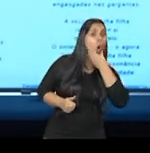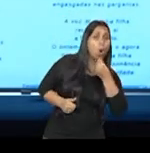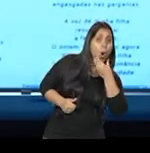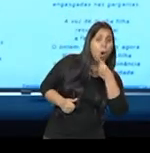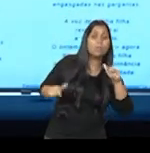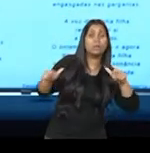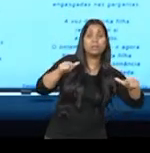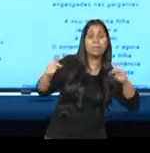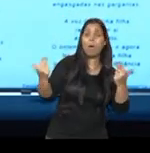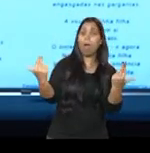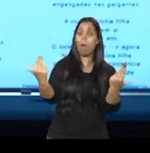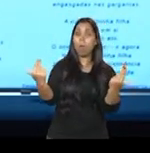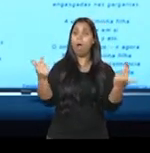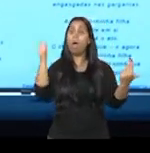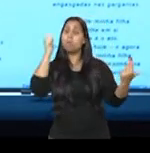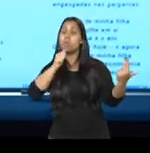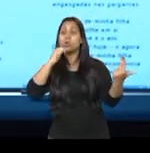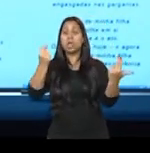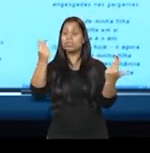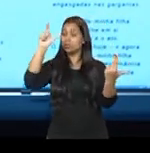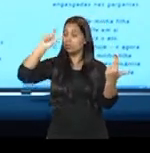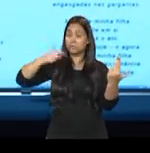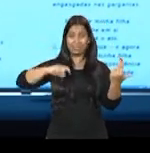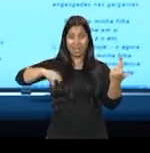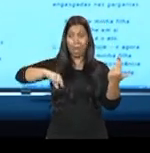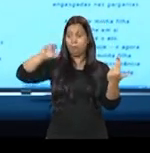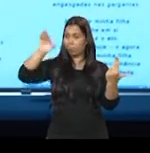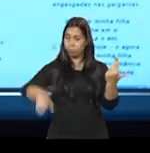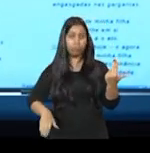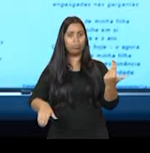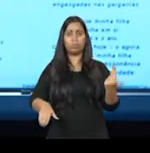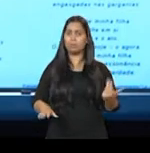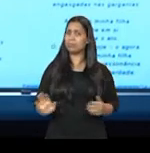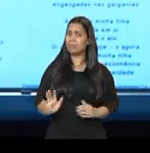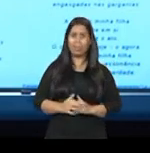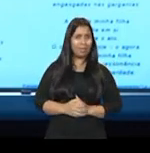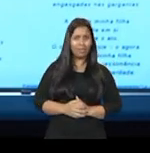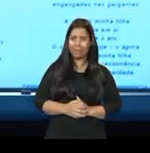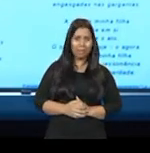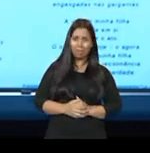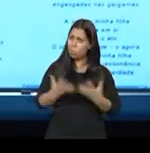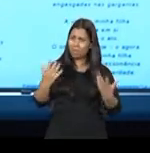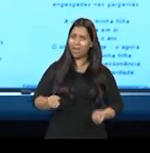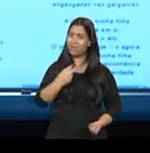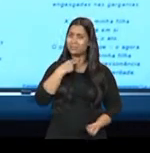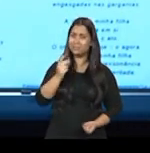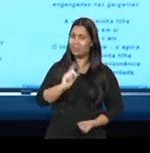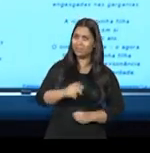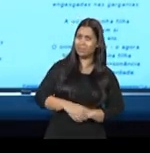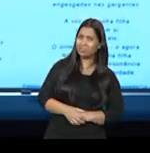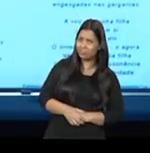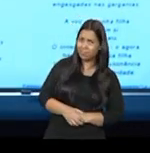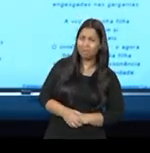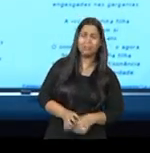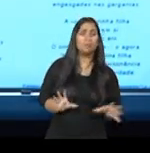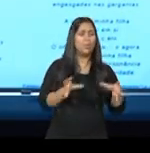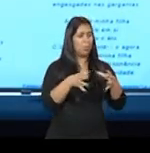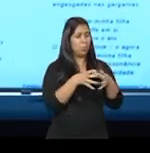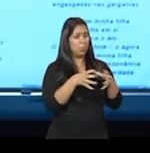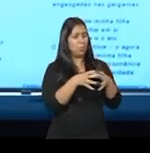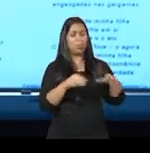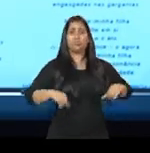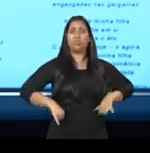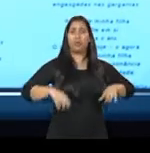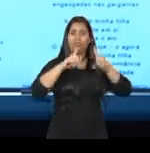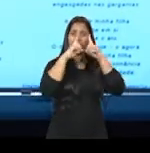trabalho que o homem numa empresa e receber salários menores. Isso acontece ainda hoje. Não tem condições mais a gente aceitar determinados